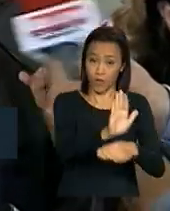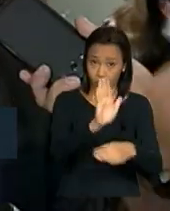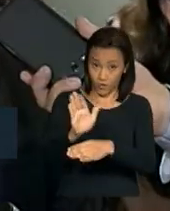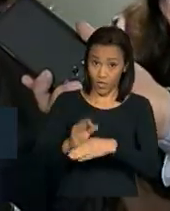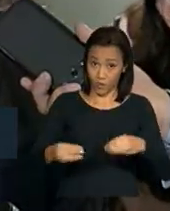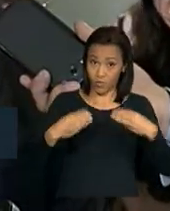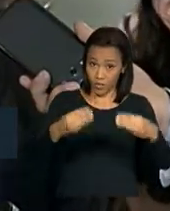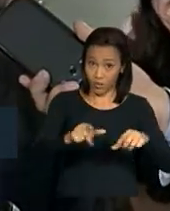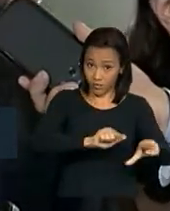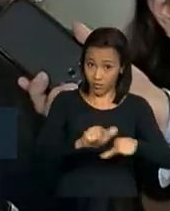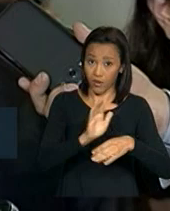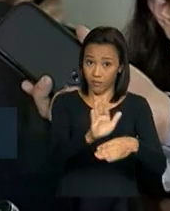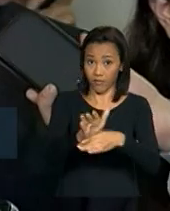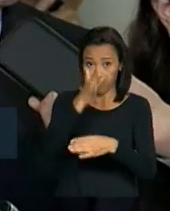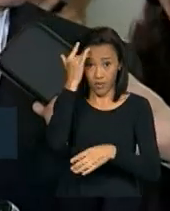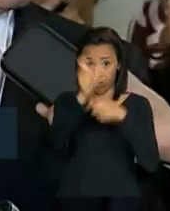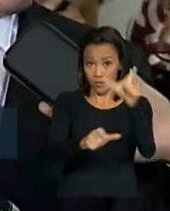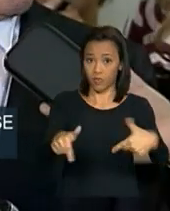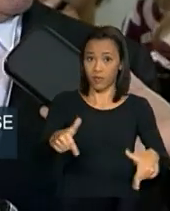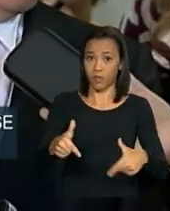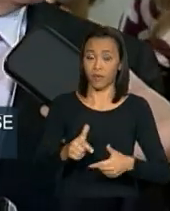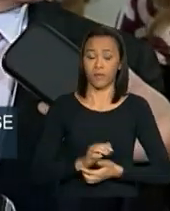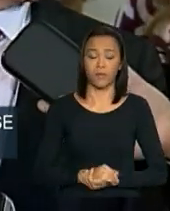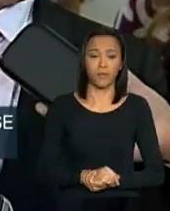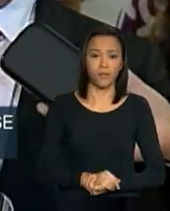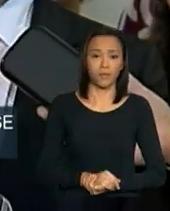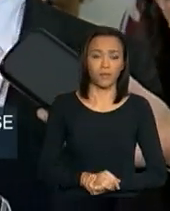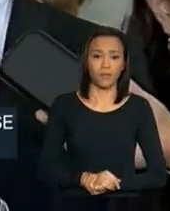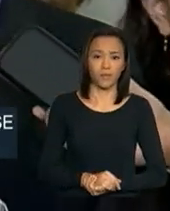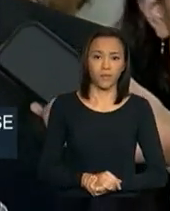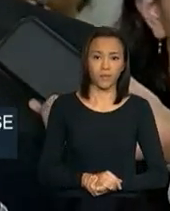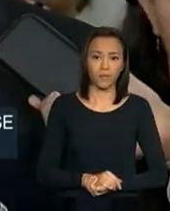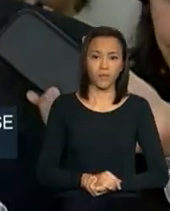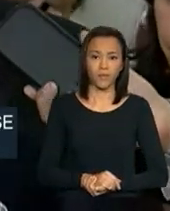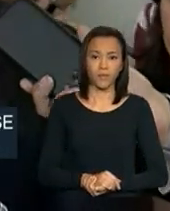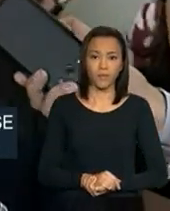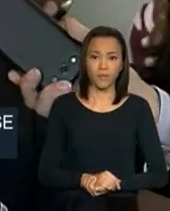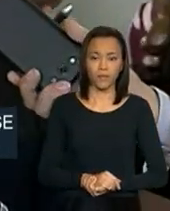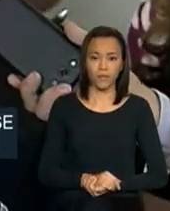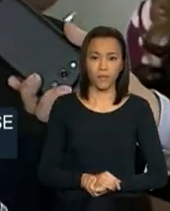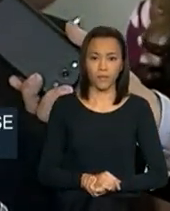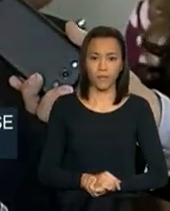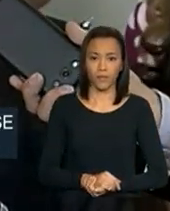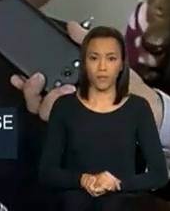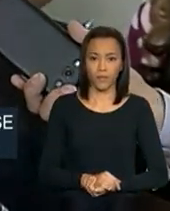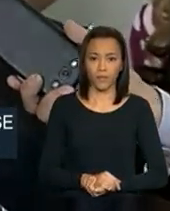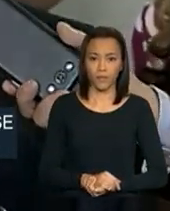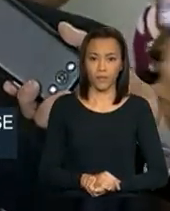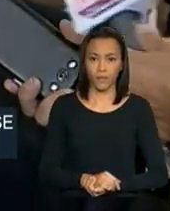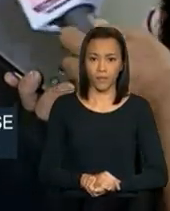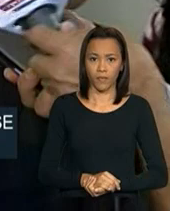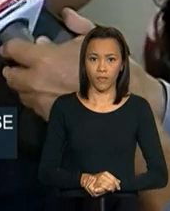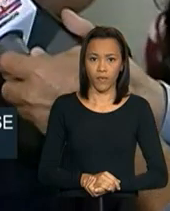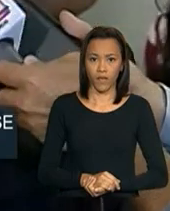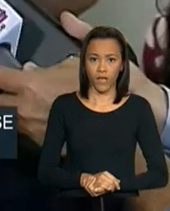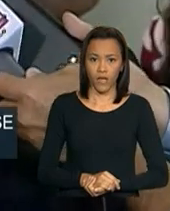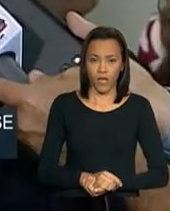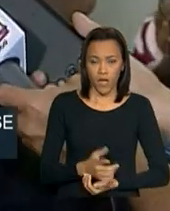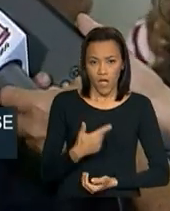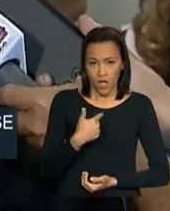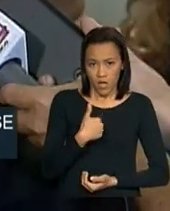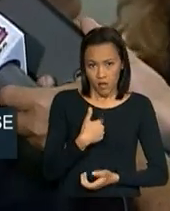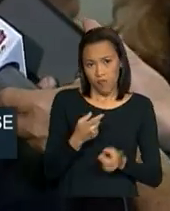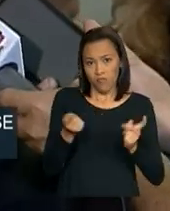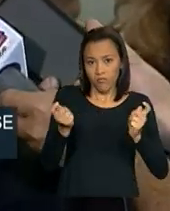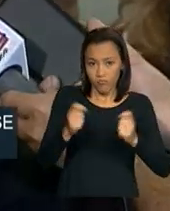atendimento. Vamos lá, o senhor vai se licenciar na sede de cargo do secretário-geral, como determina a questão de ética? Até poderei